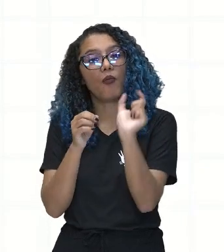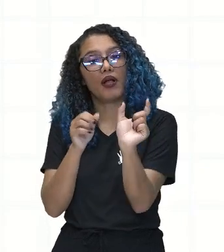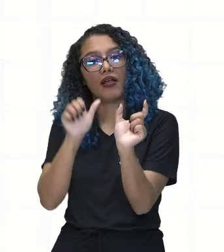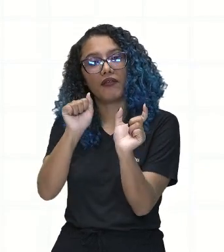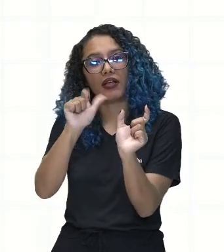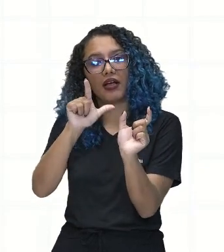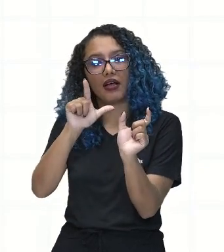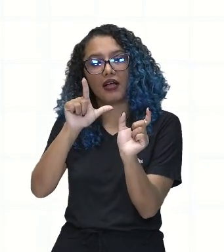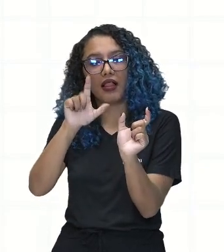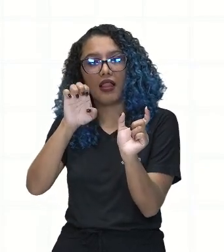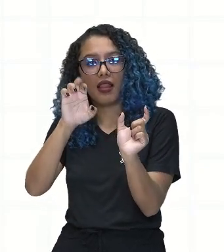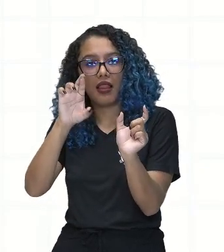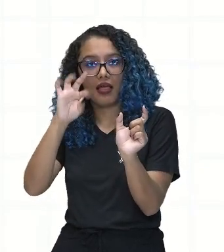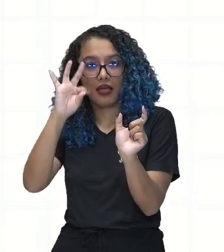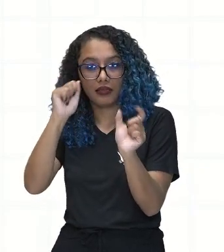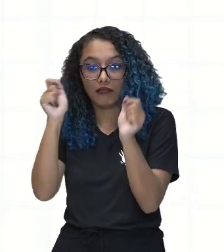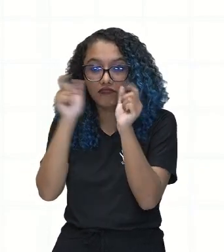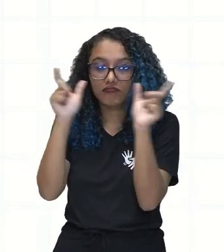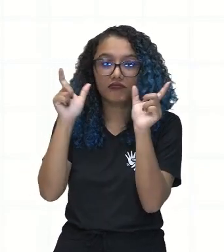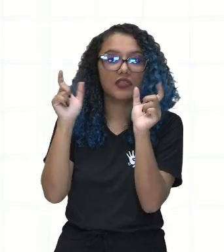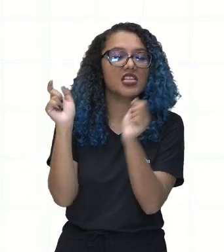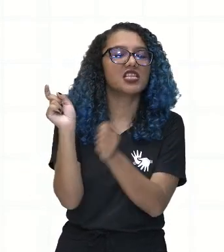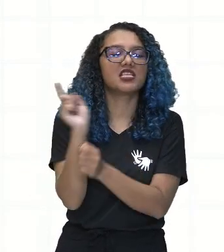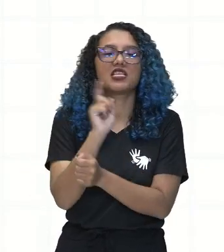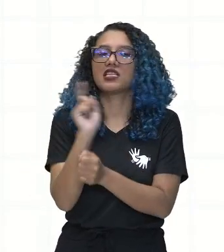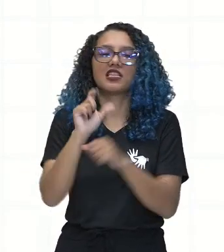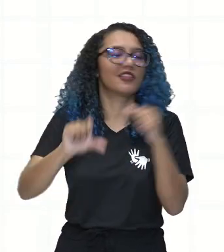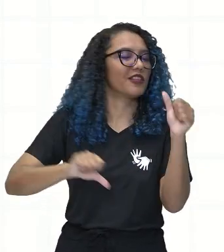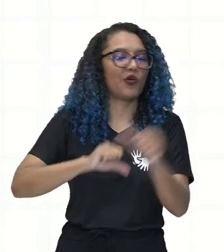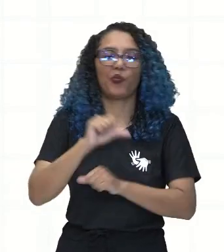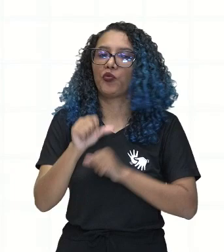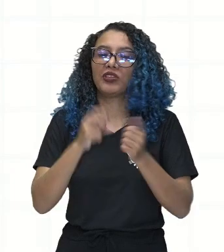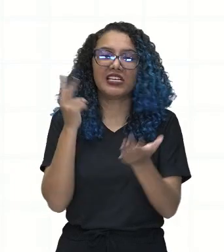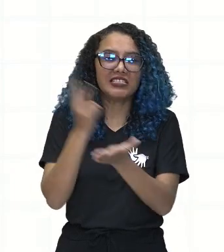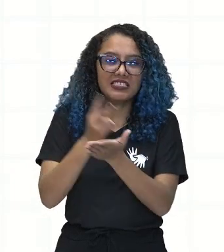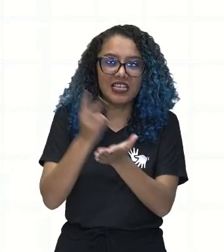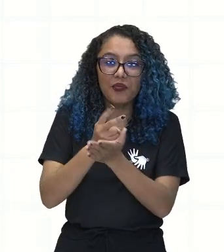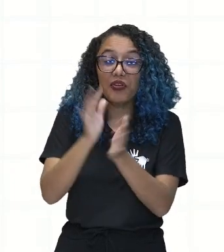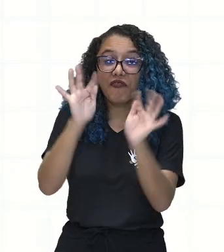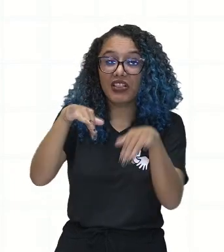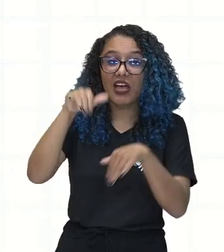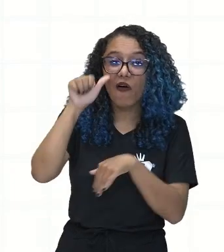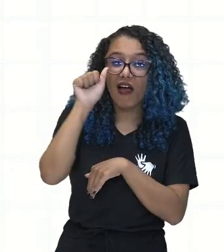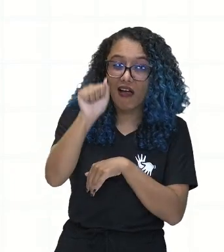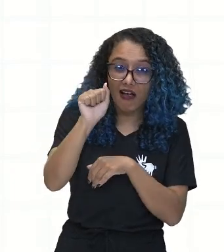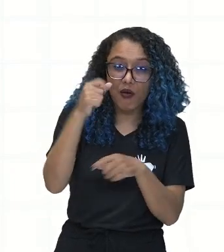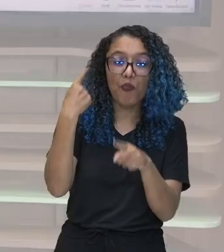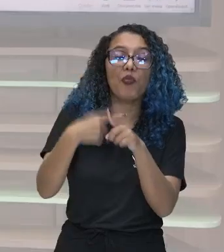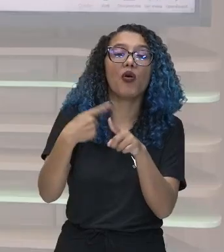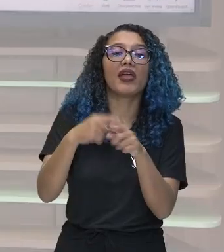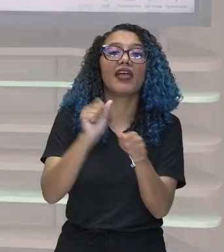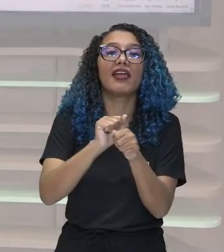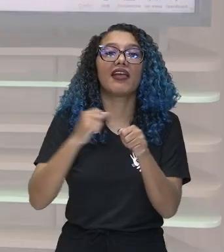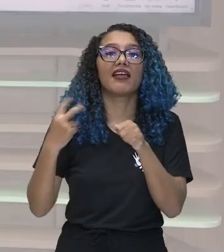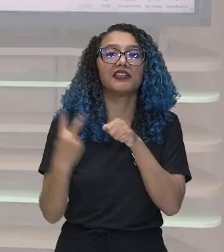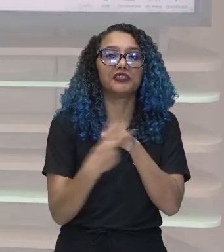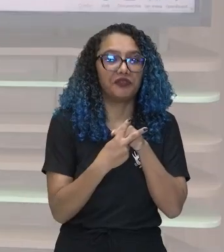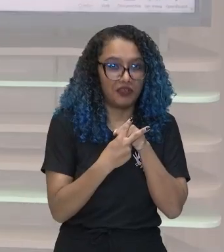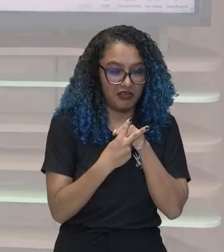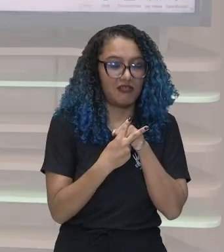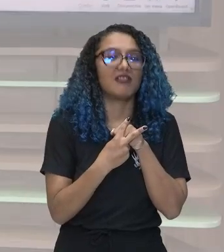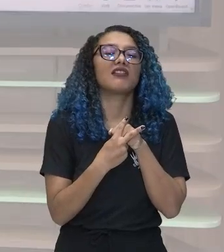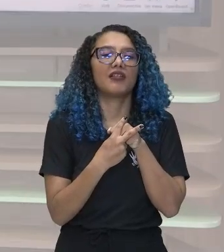não muda também. Vai ser alerta sempre, porque é um advérbio. Okay? Ele está indicando o quê?